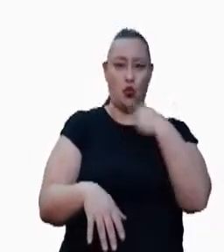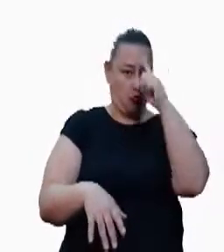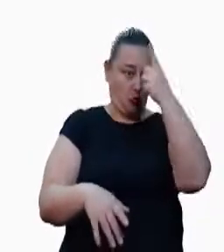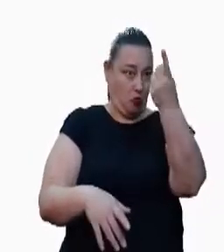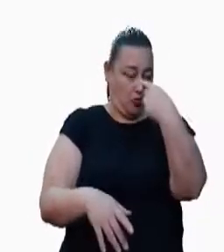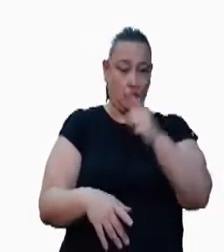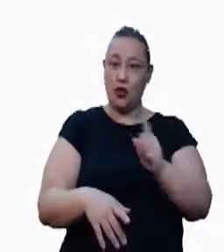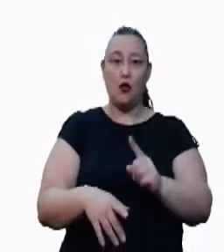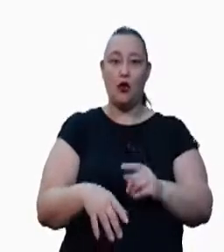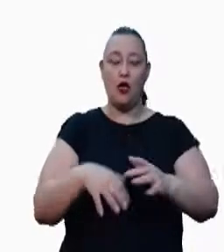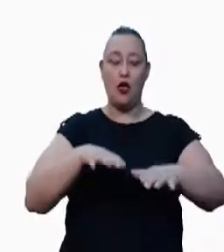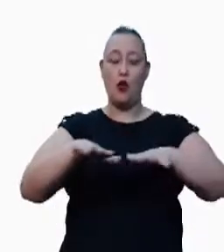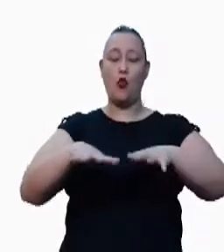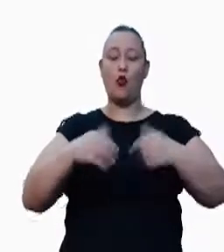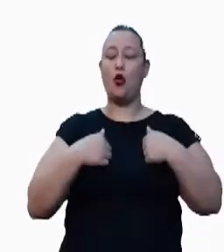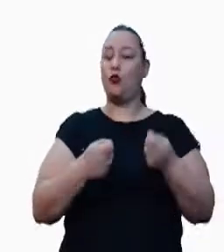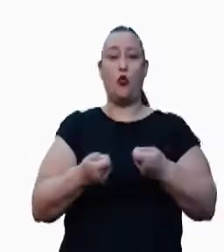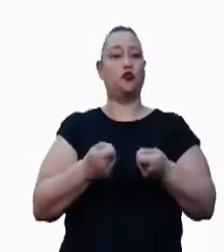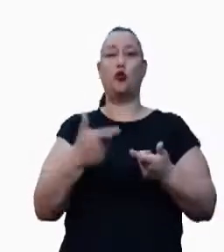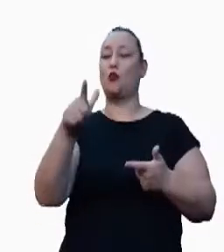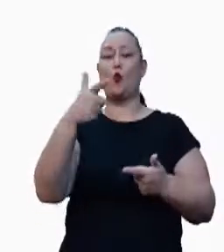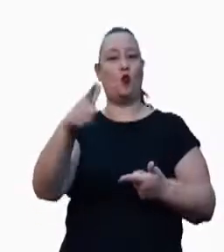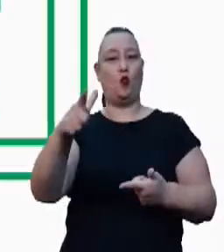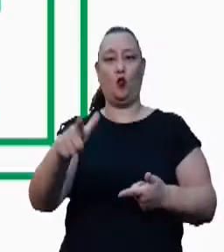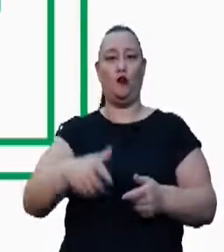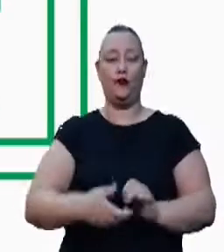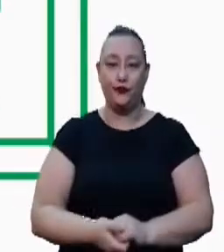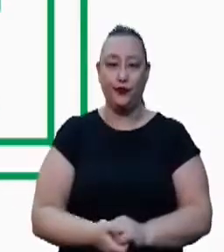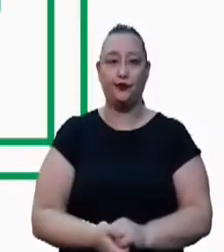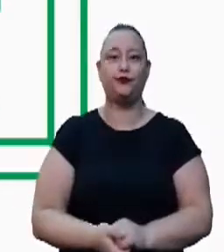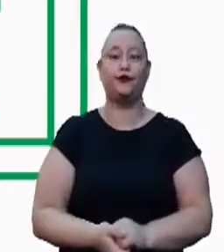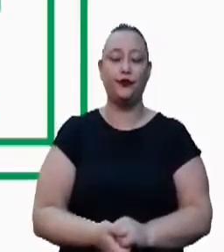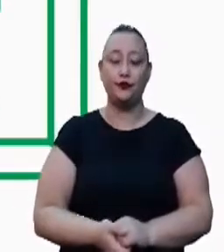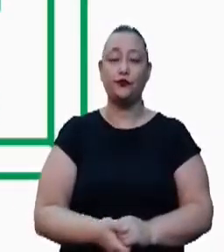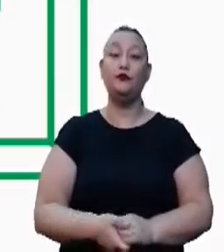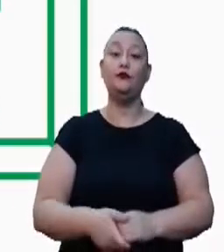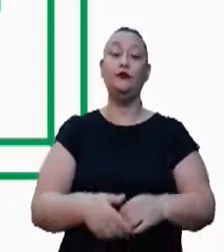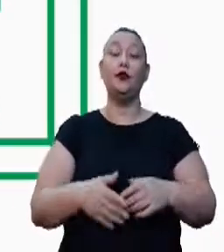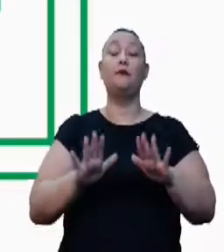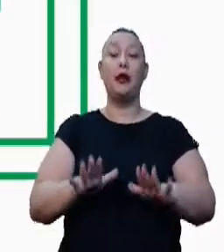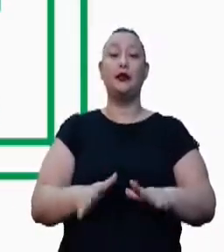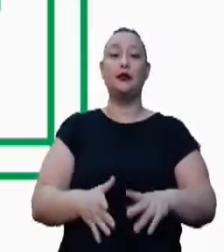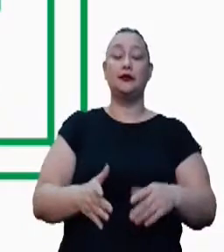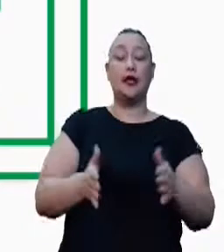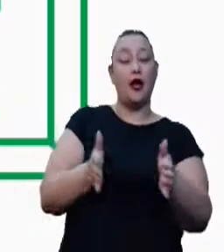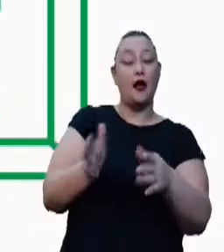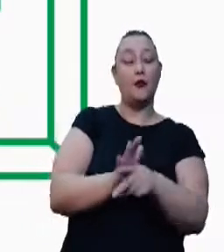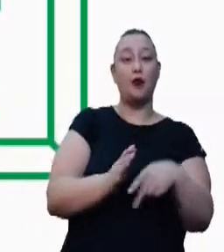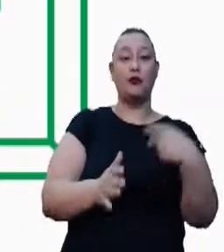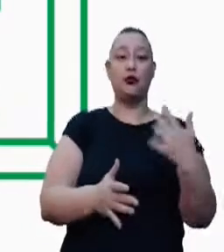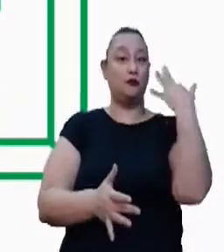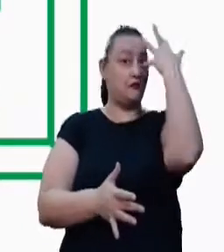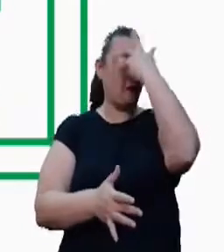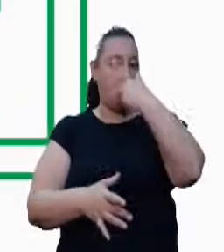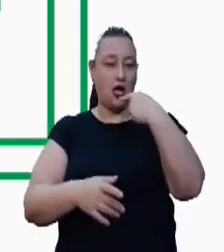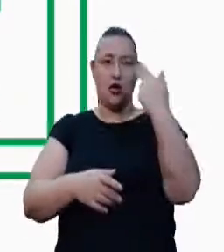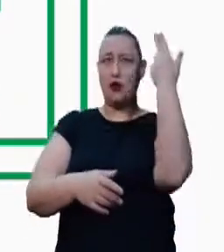só dos músculos, a pessoa não tem controle sobre isso. Na estética, ela é usada, muito